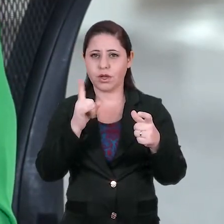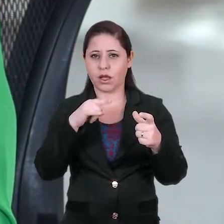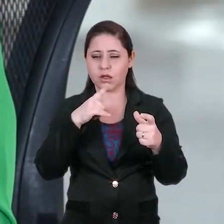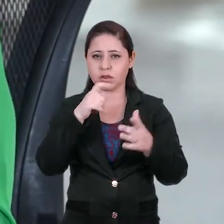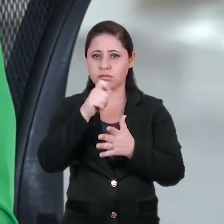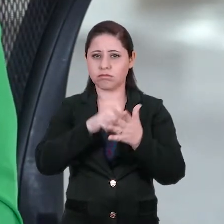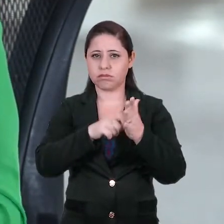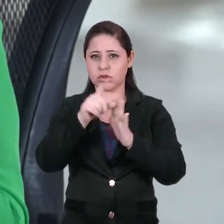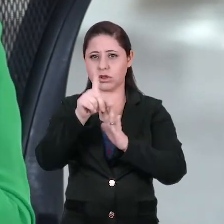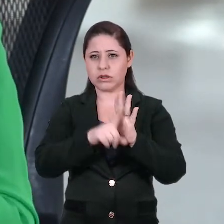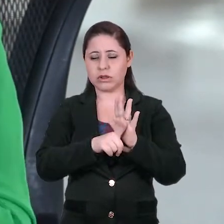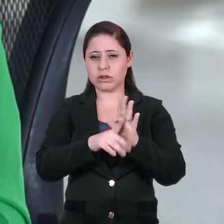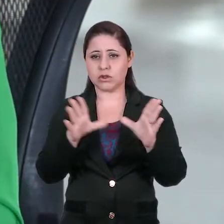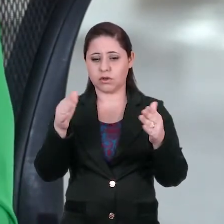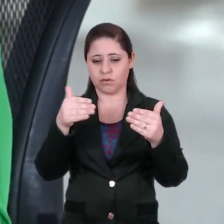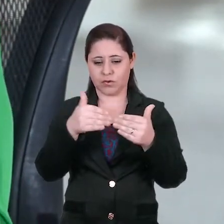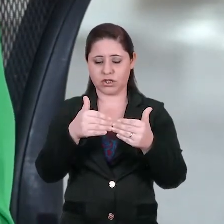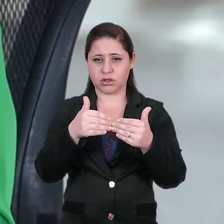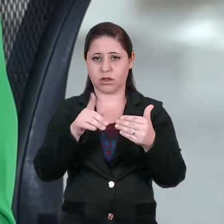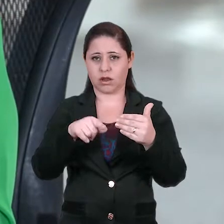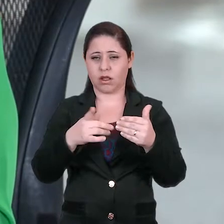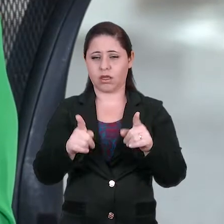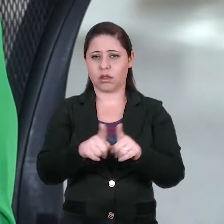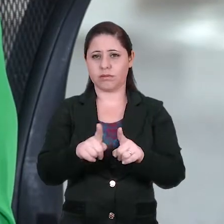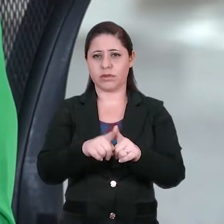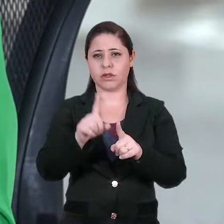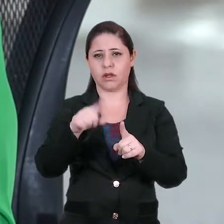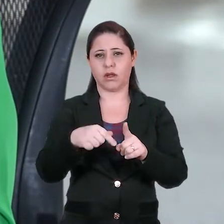de por lista fechada,